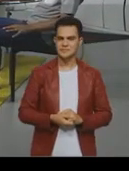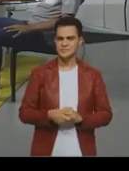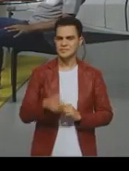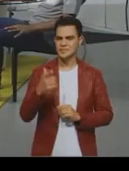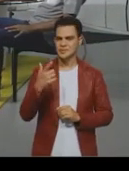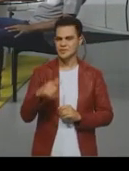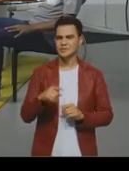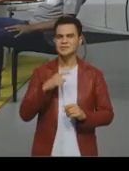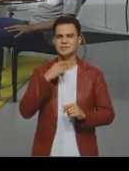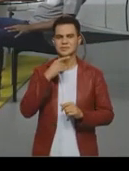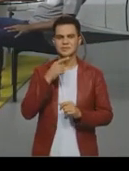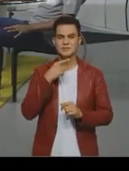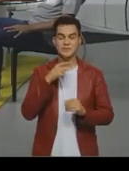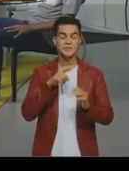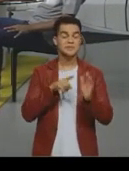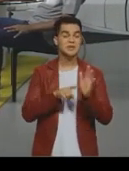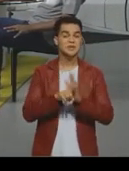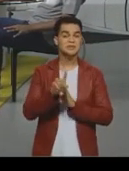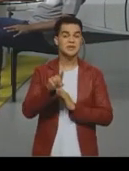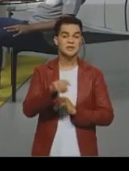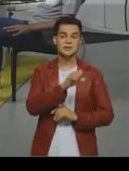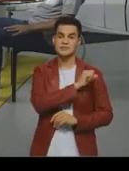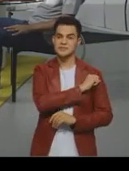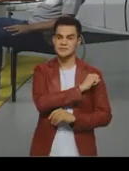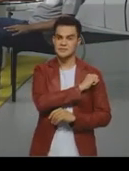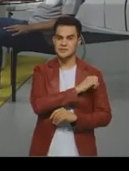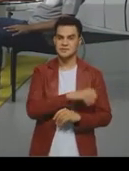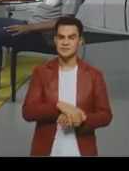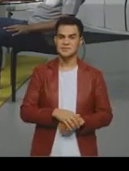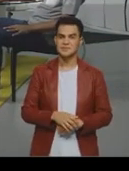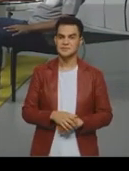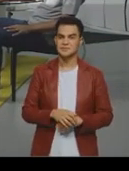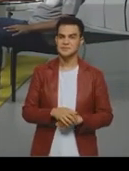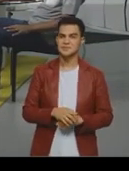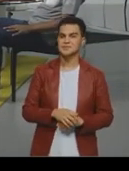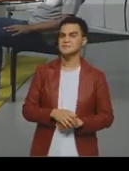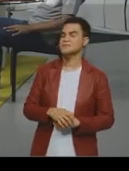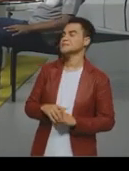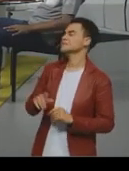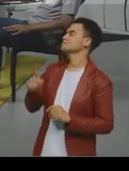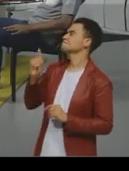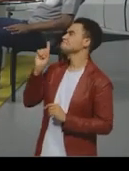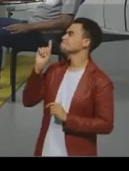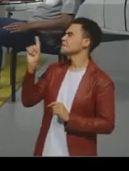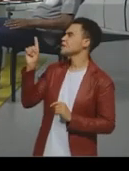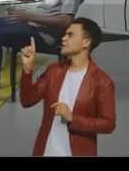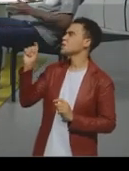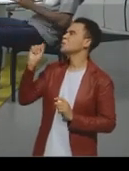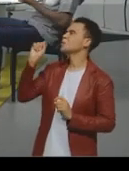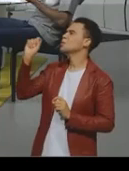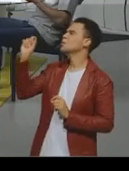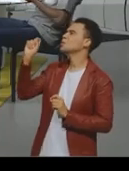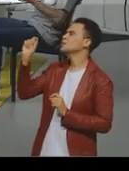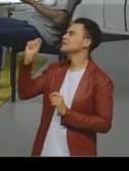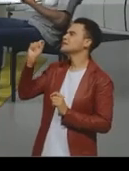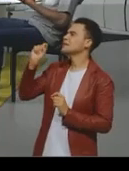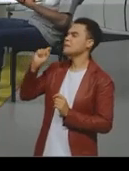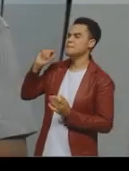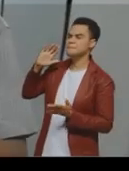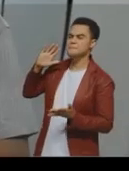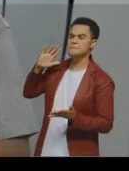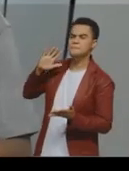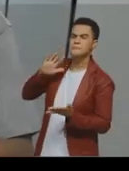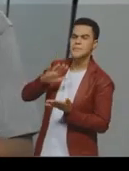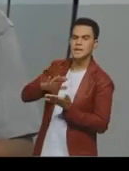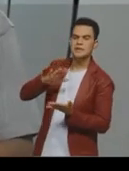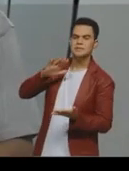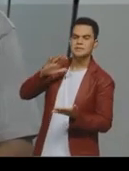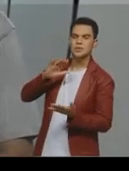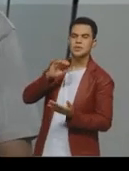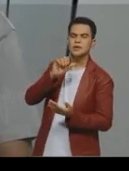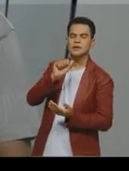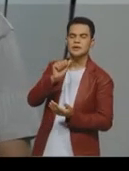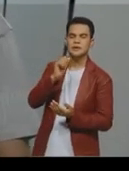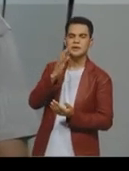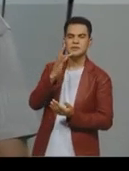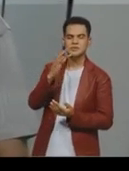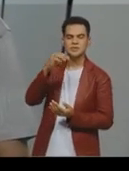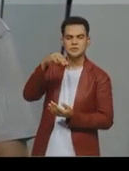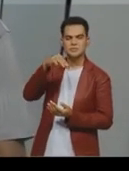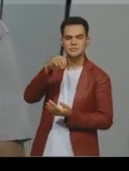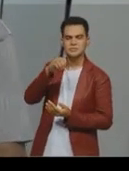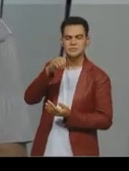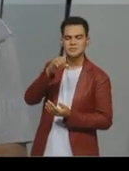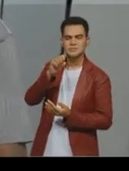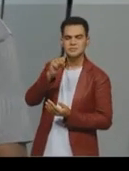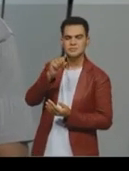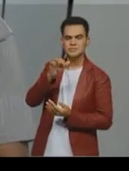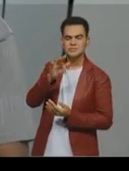dúvida é uma dúvida de oitavo ano. Professor Bruno, o que é pressão atmosférica? Ok. Bom, o